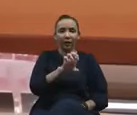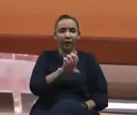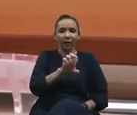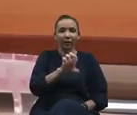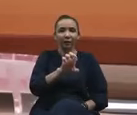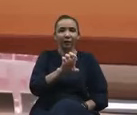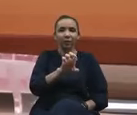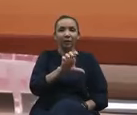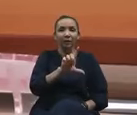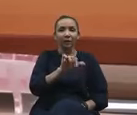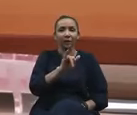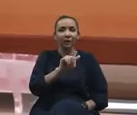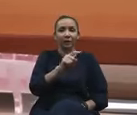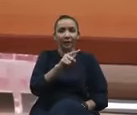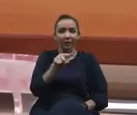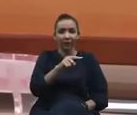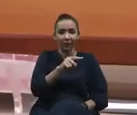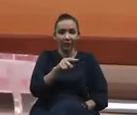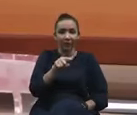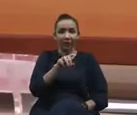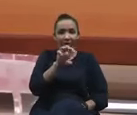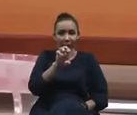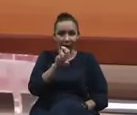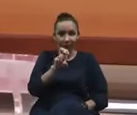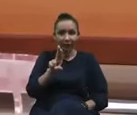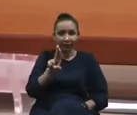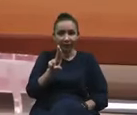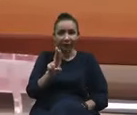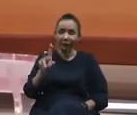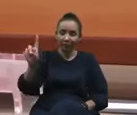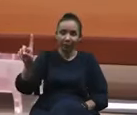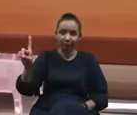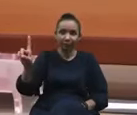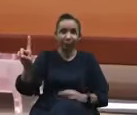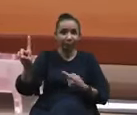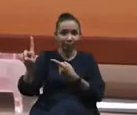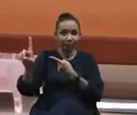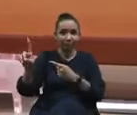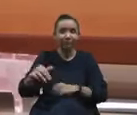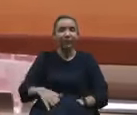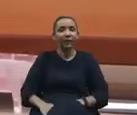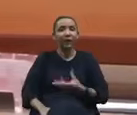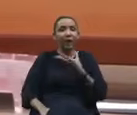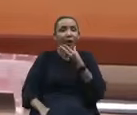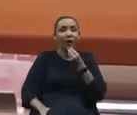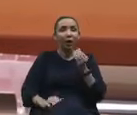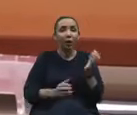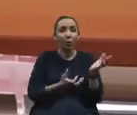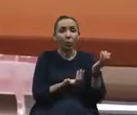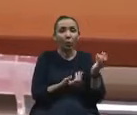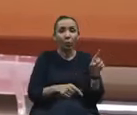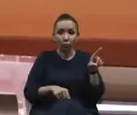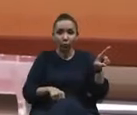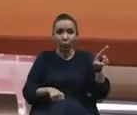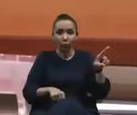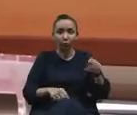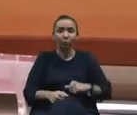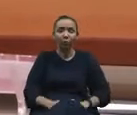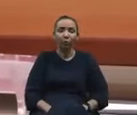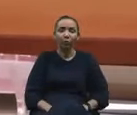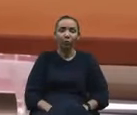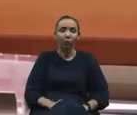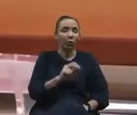Cavaleiros ele chegou para Eliseu e disse estamos Fritos ele estava em que nível vamos lá ele estava em que